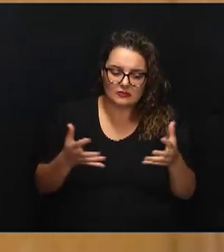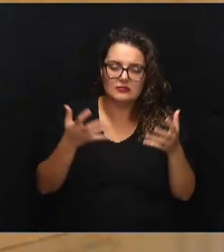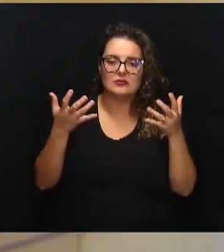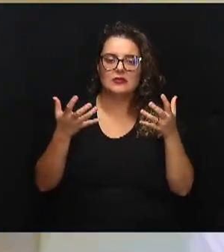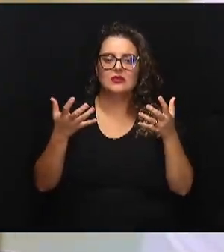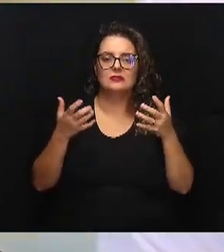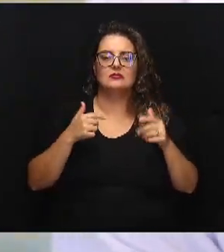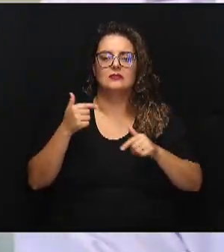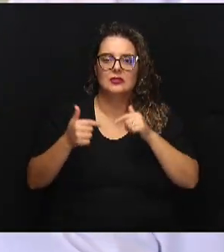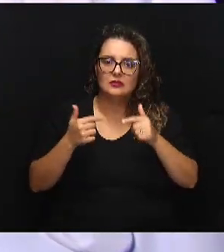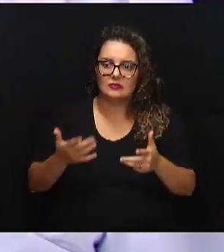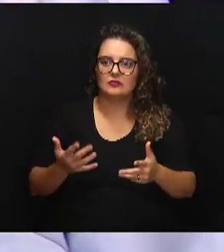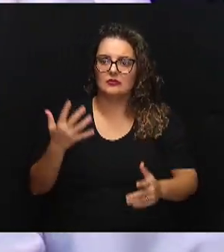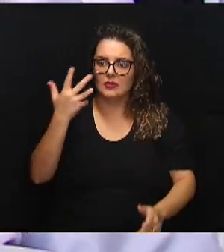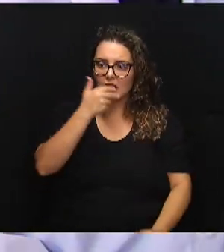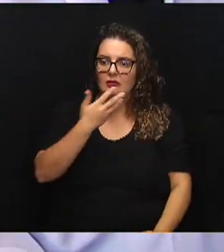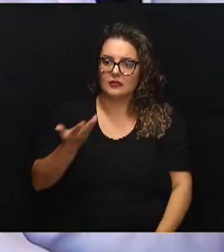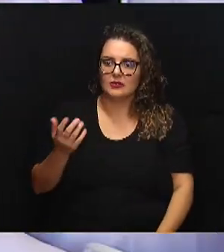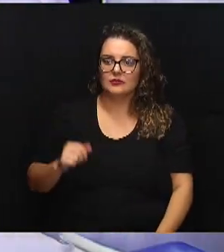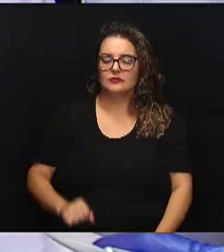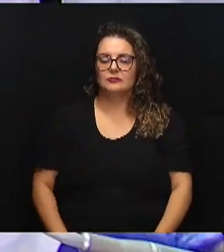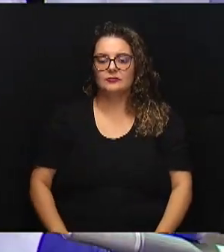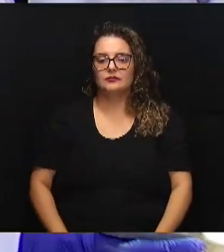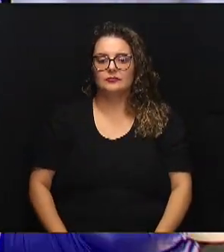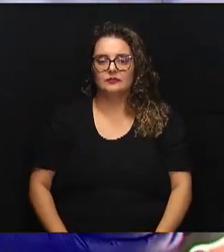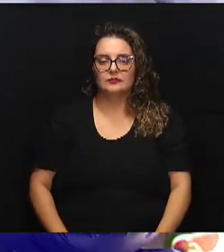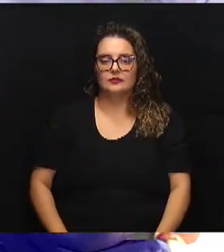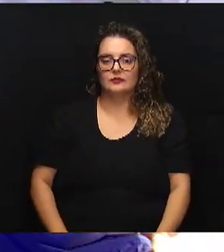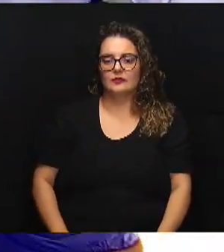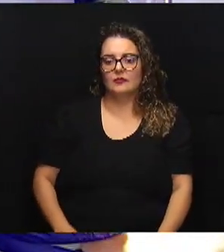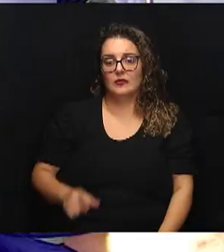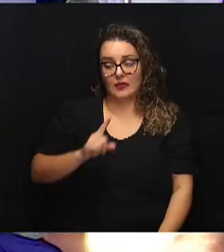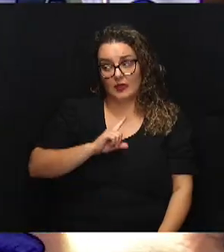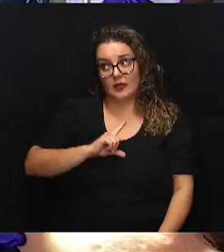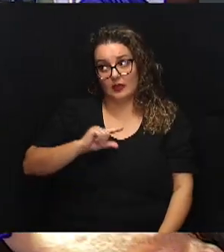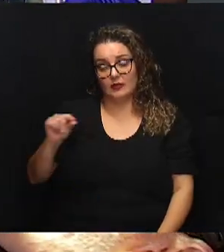o trabalho para ficar bonito, né? Aí eu falei, fui embora para